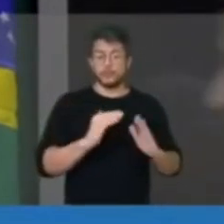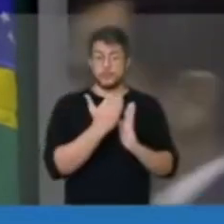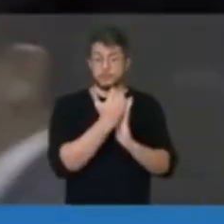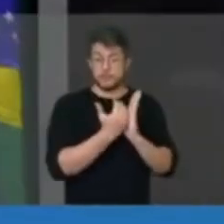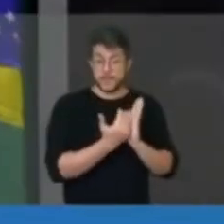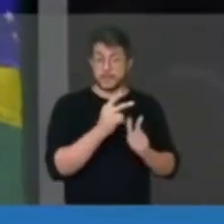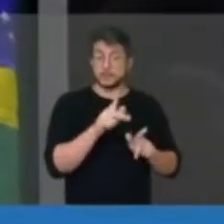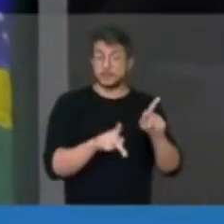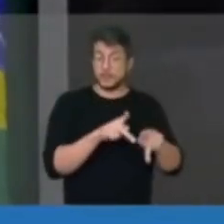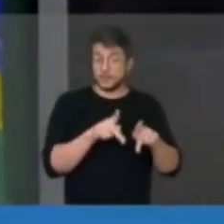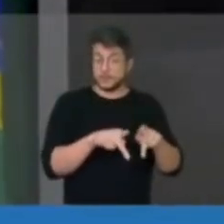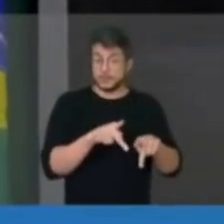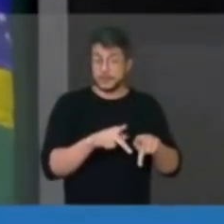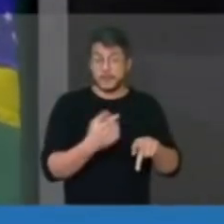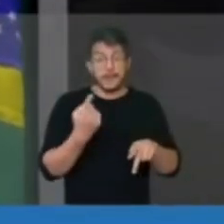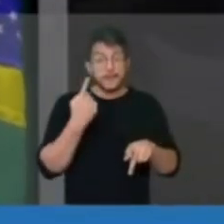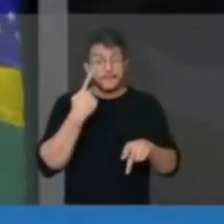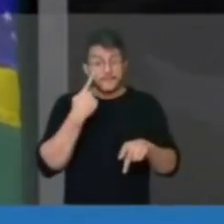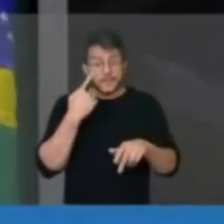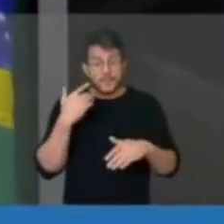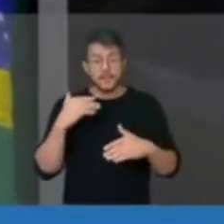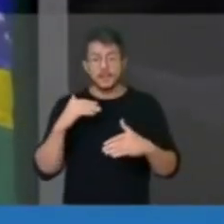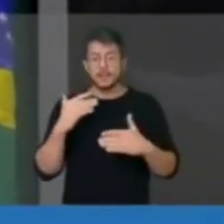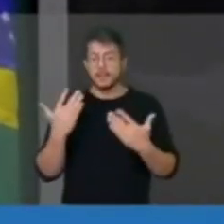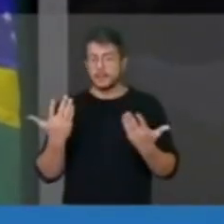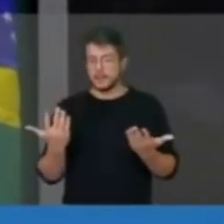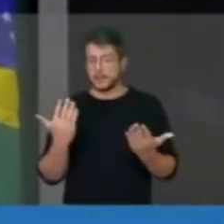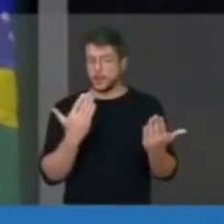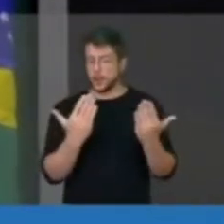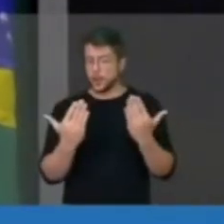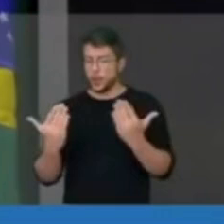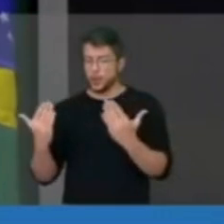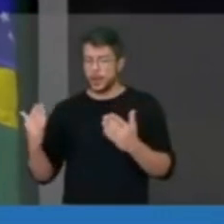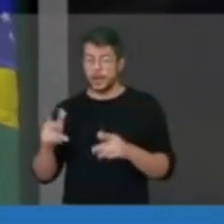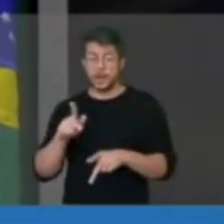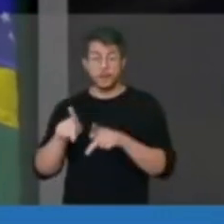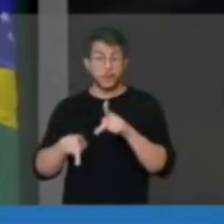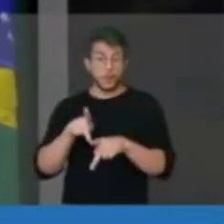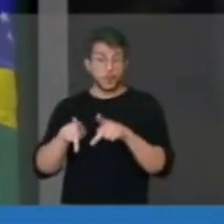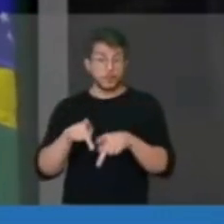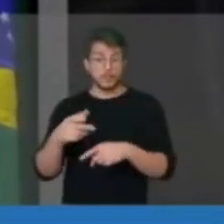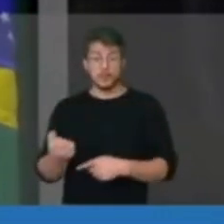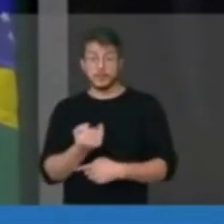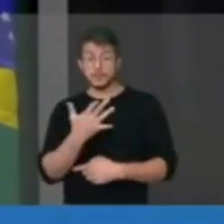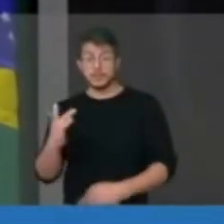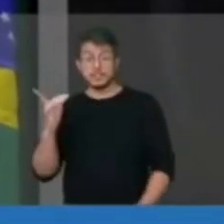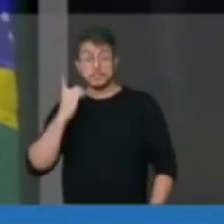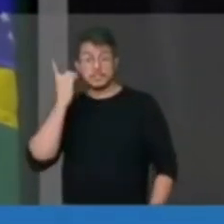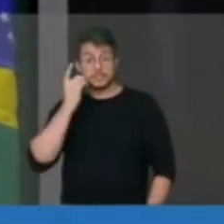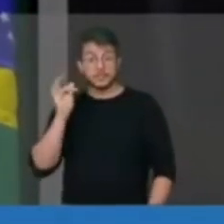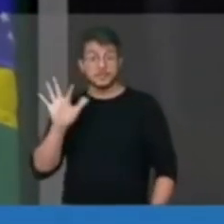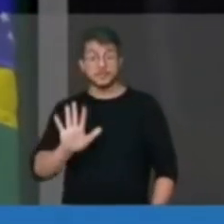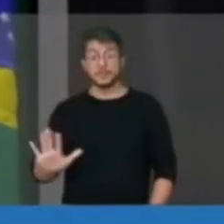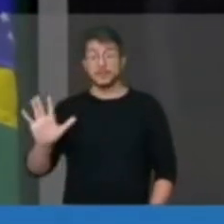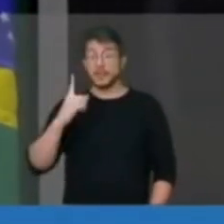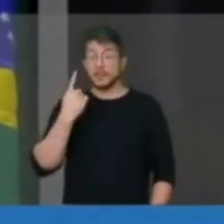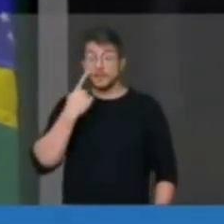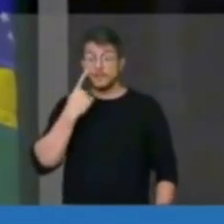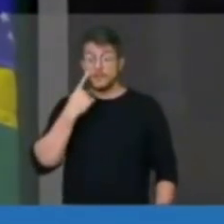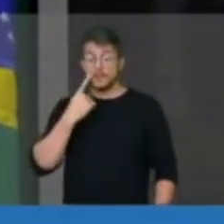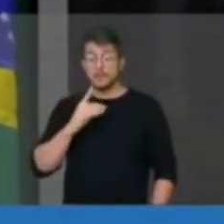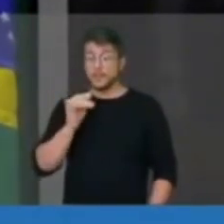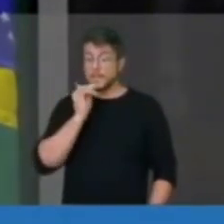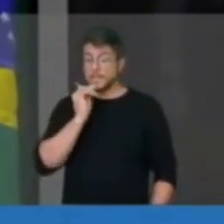a comparação de como o texto final está ficando, comparando a população e os números de deputados federais do Paraná e do Rio Grande do Sul, por